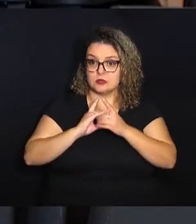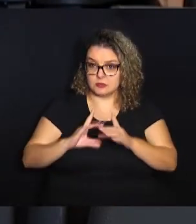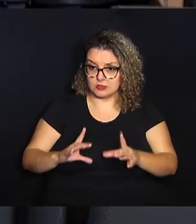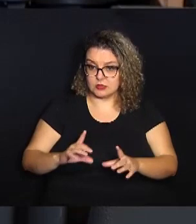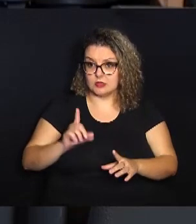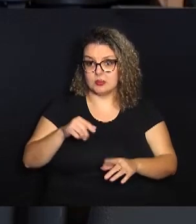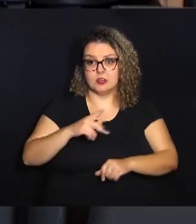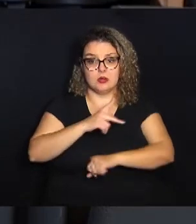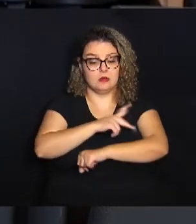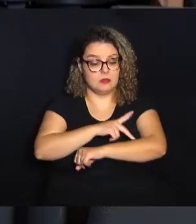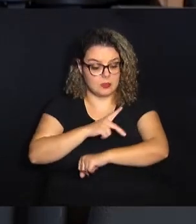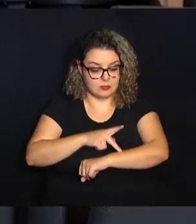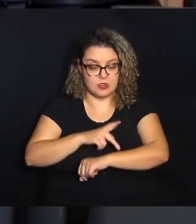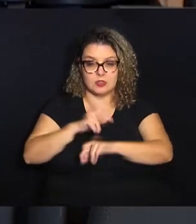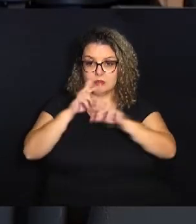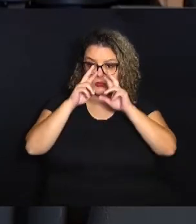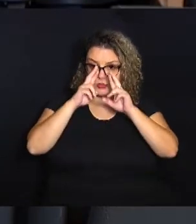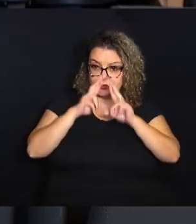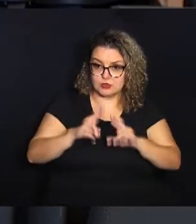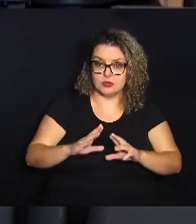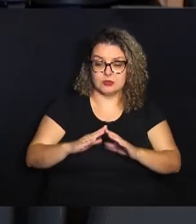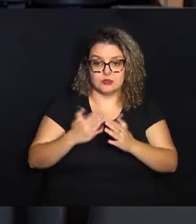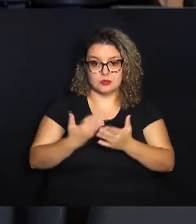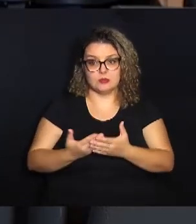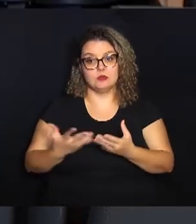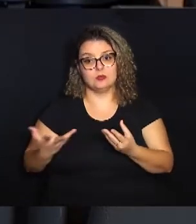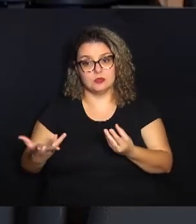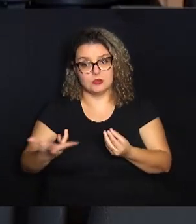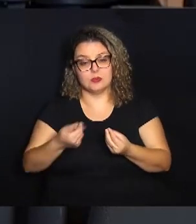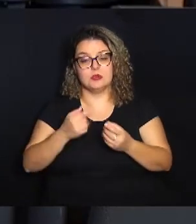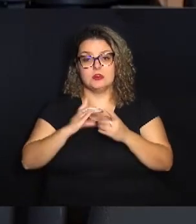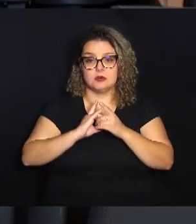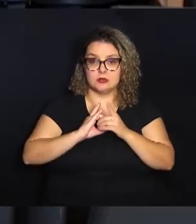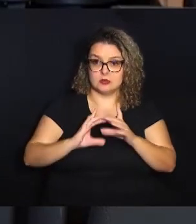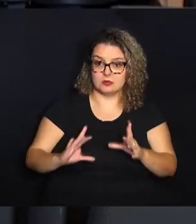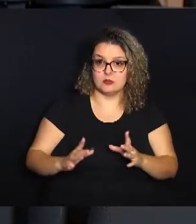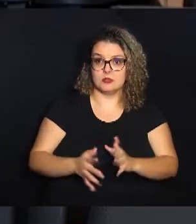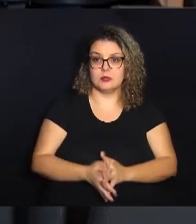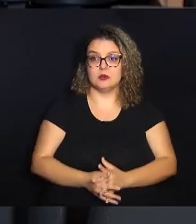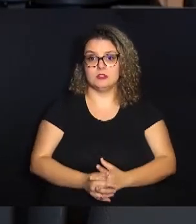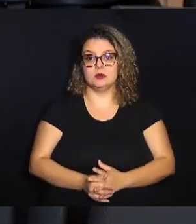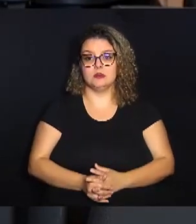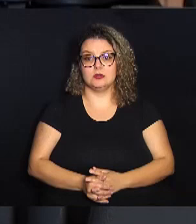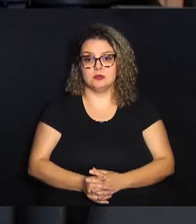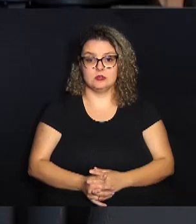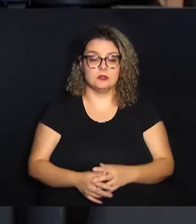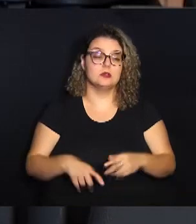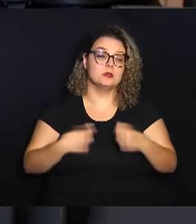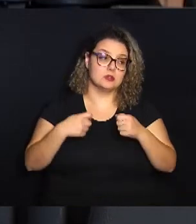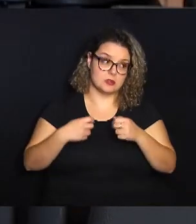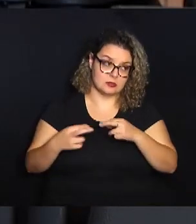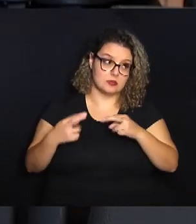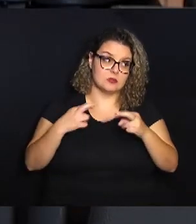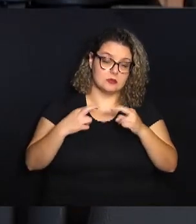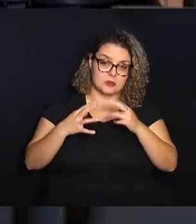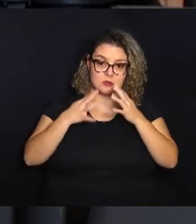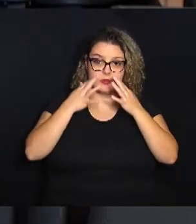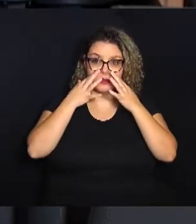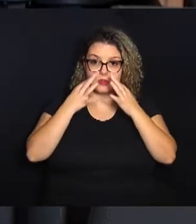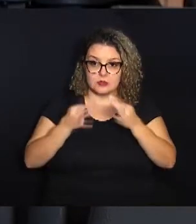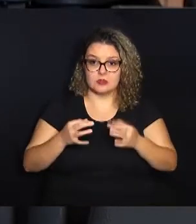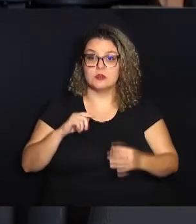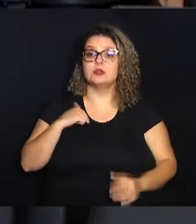questão pedagógica, de respeito à escola plural, democrática, enfim, e isso precisa ser levado em atenção.